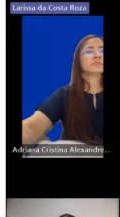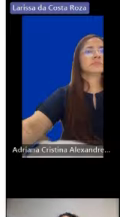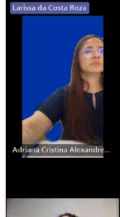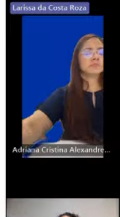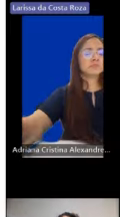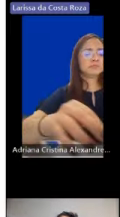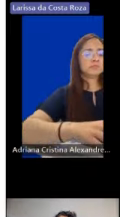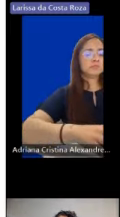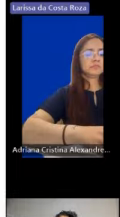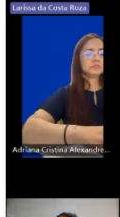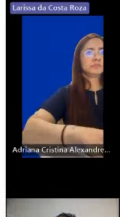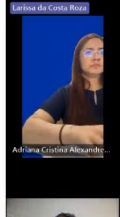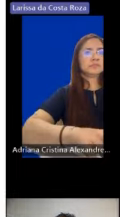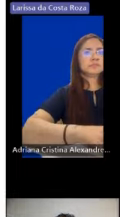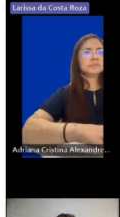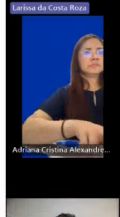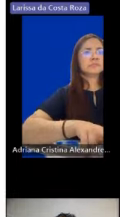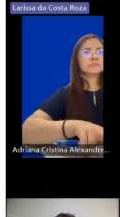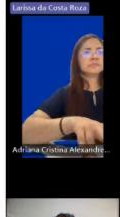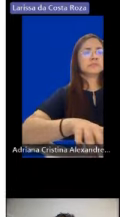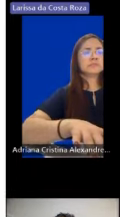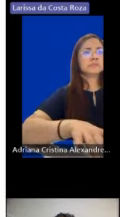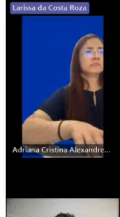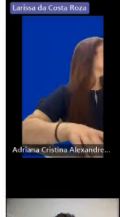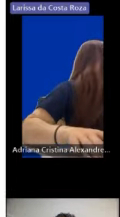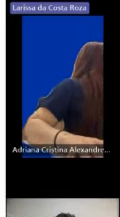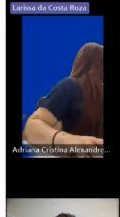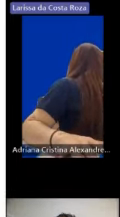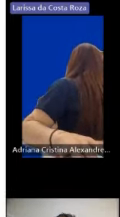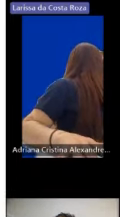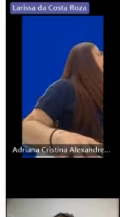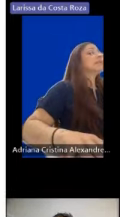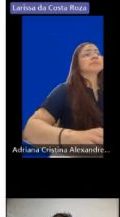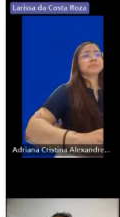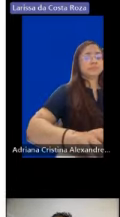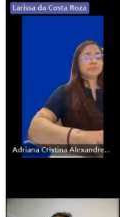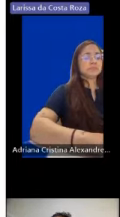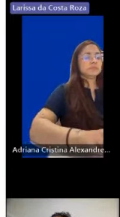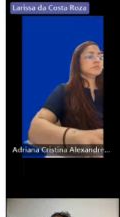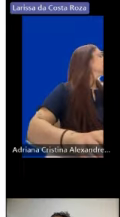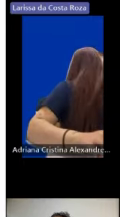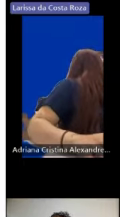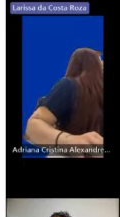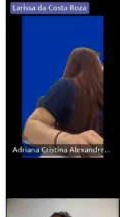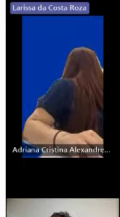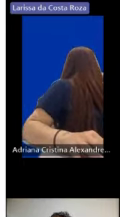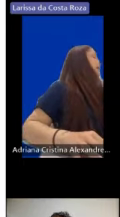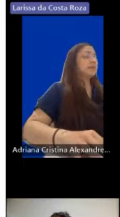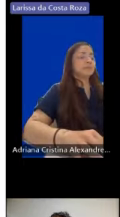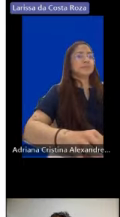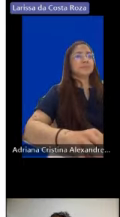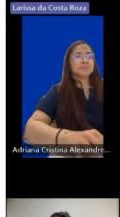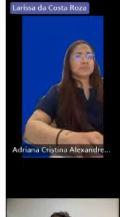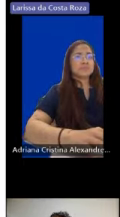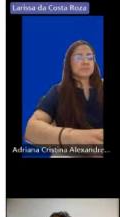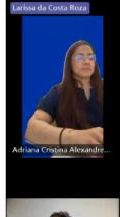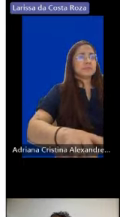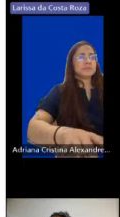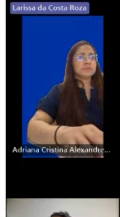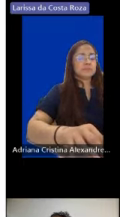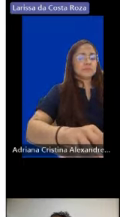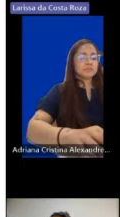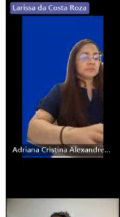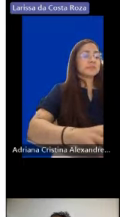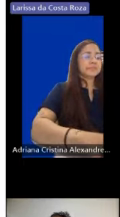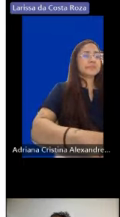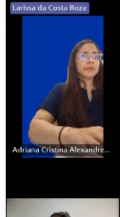buscando por outras, né, outros documentos, e muitas vezes o outro documento de que teve uma abertura do carrinho não está junto, então isso confunde um pouco, então a gente tem que tomar cuidado, não só por conta de